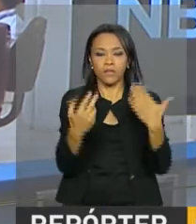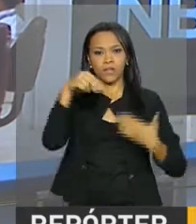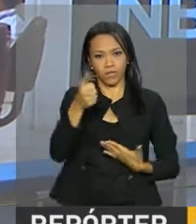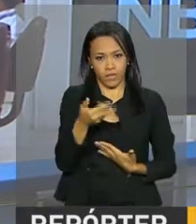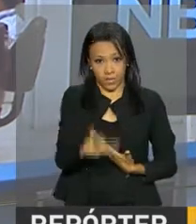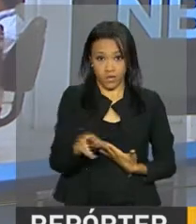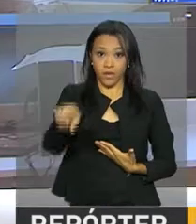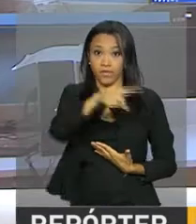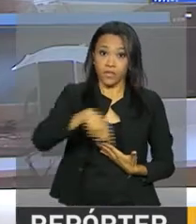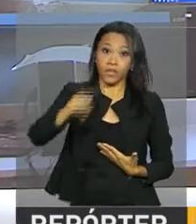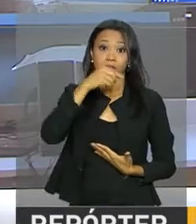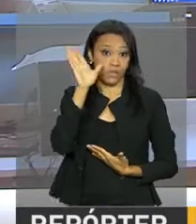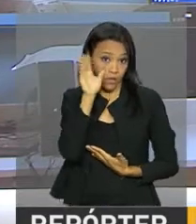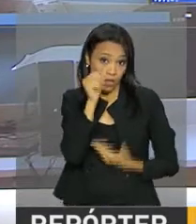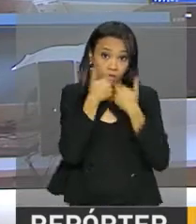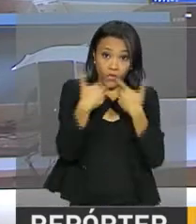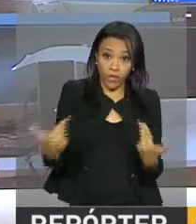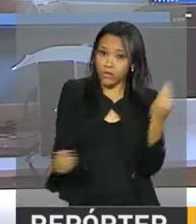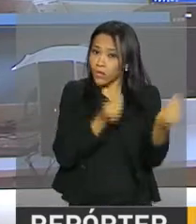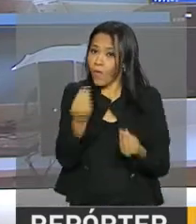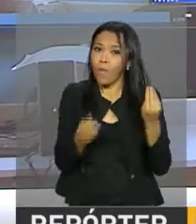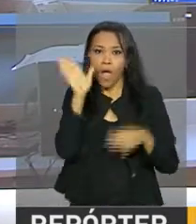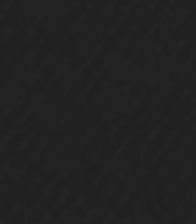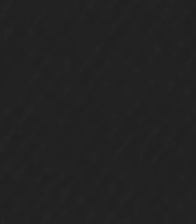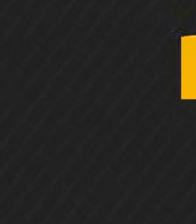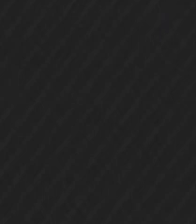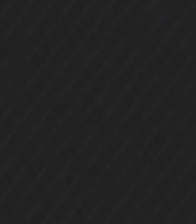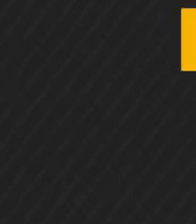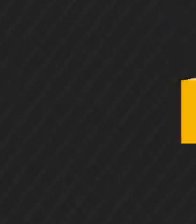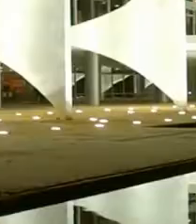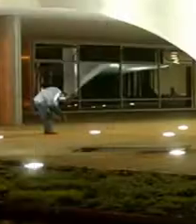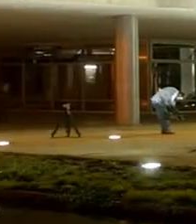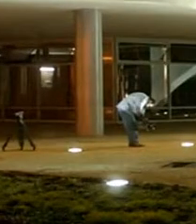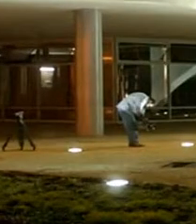nbr acompanhe as novidades também em nossas redes sociais